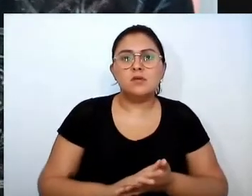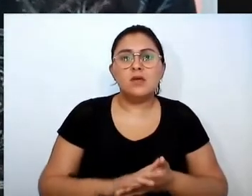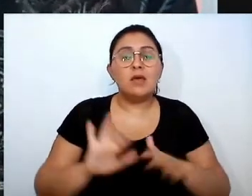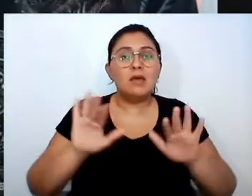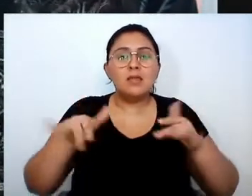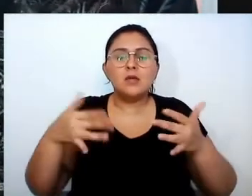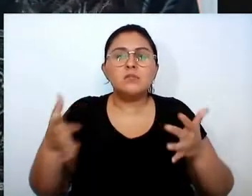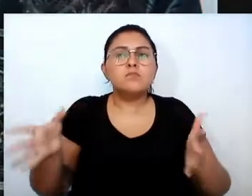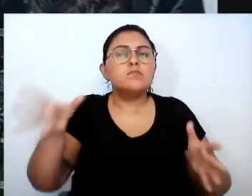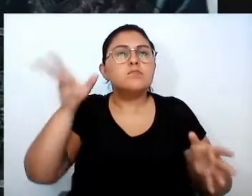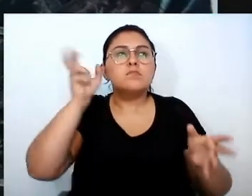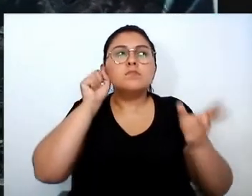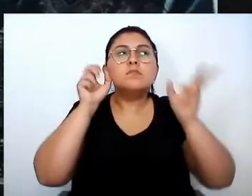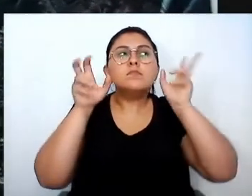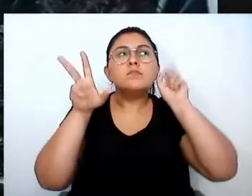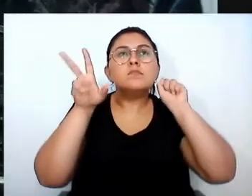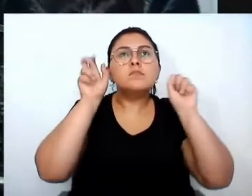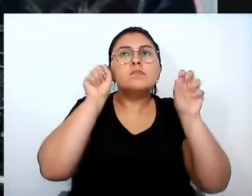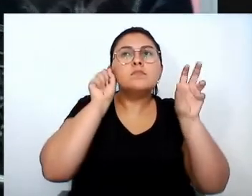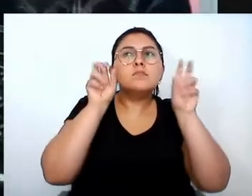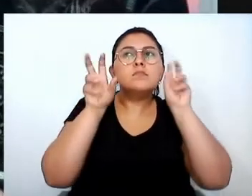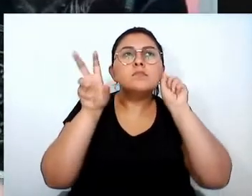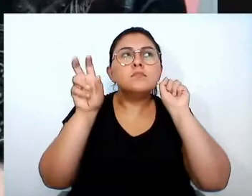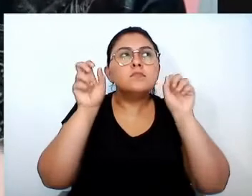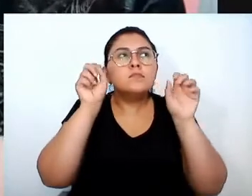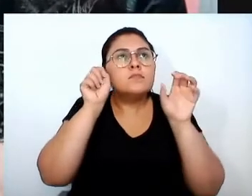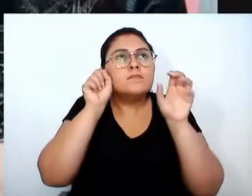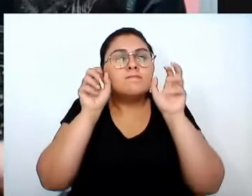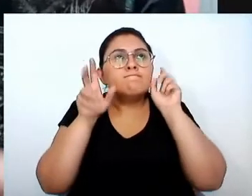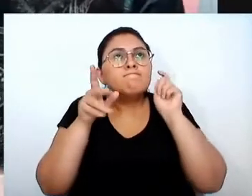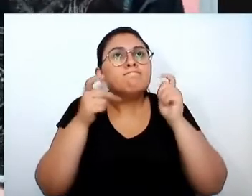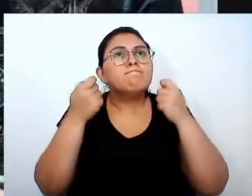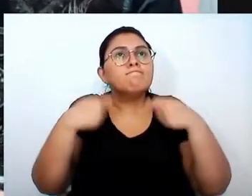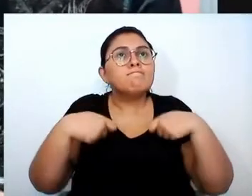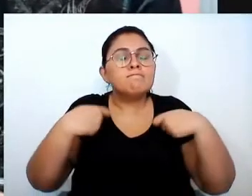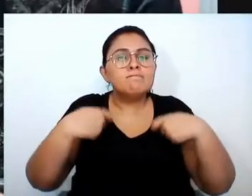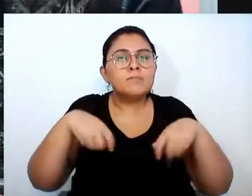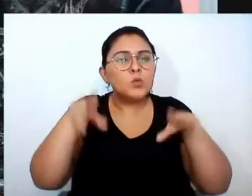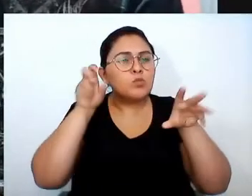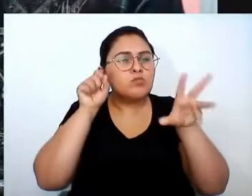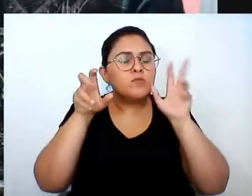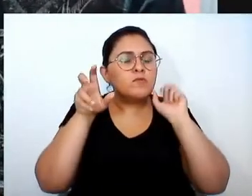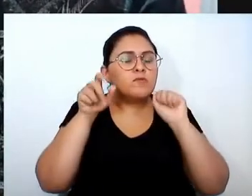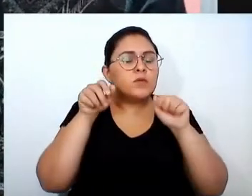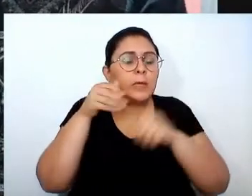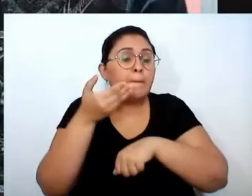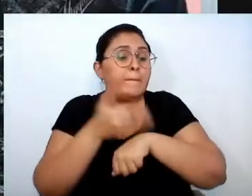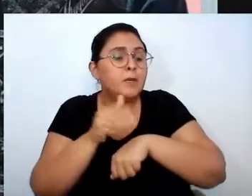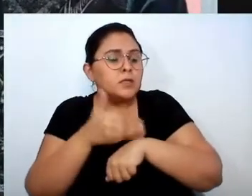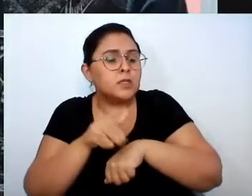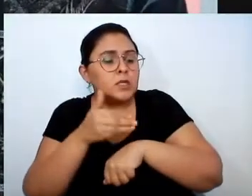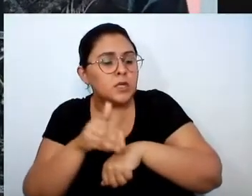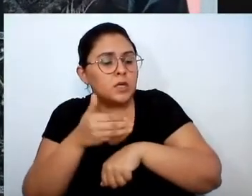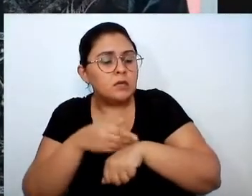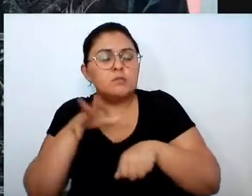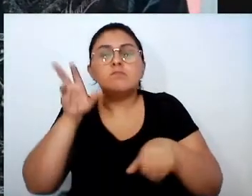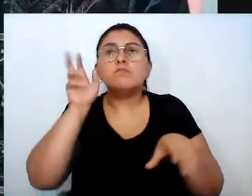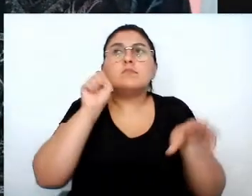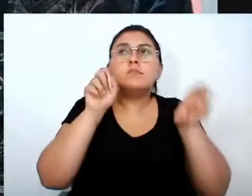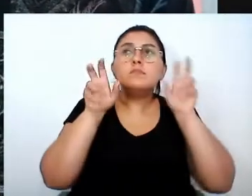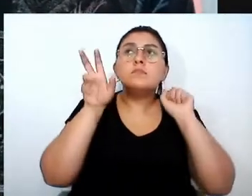O músico, né, no meu caso, era tudo 100% de ouvido. Eu tinha que ouvir para